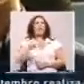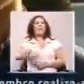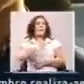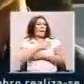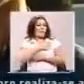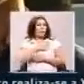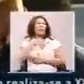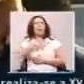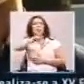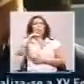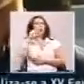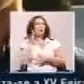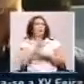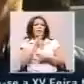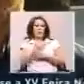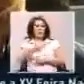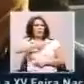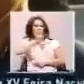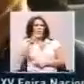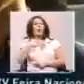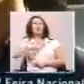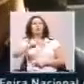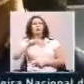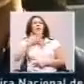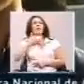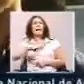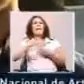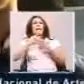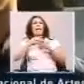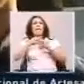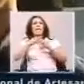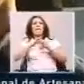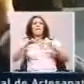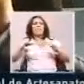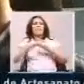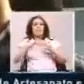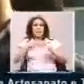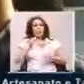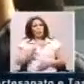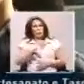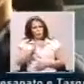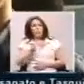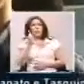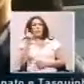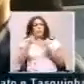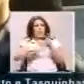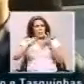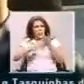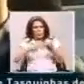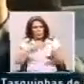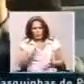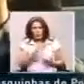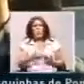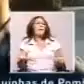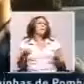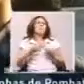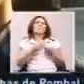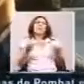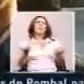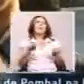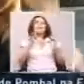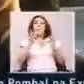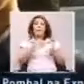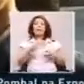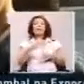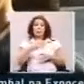amigos, fui a muitas festas, fui à queima das fitas também, naturalmente, algumas vezes, e portanto